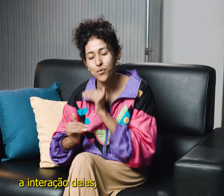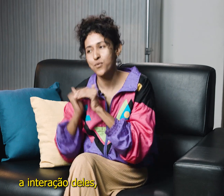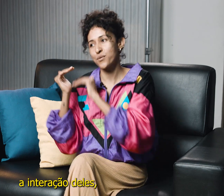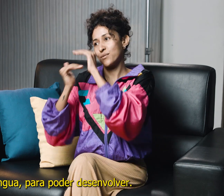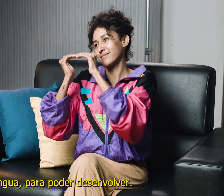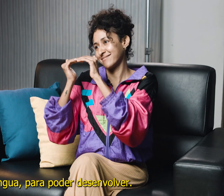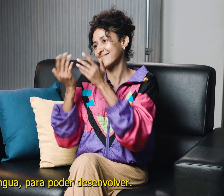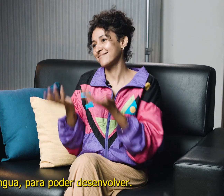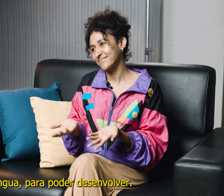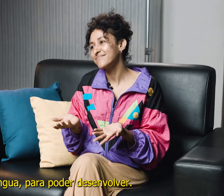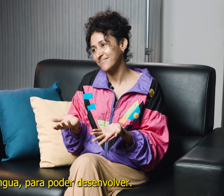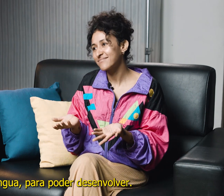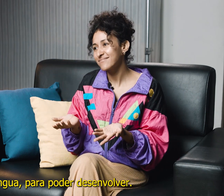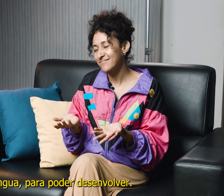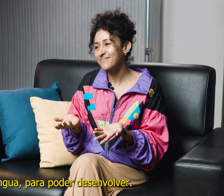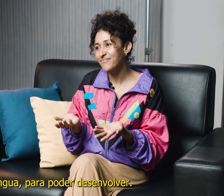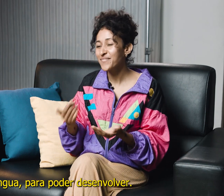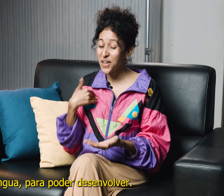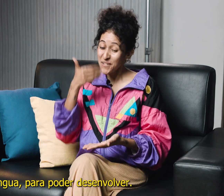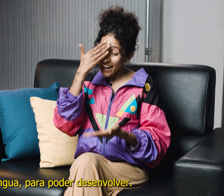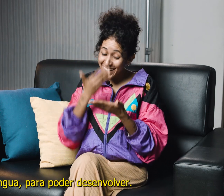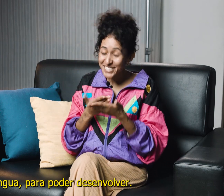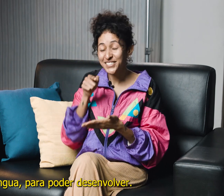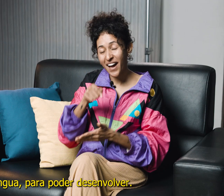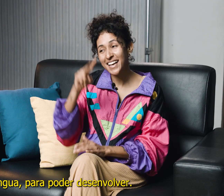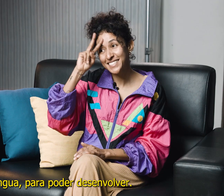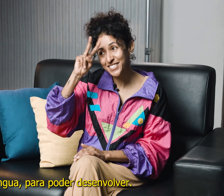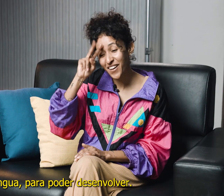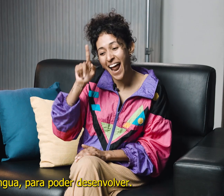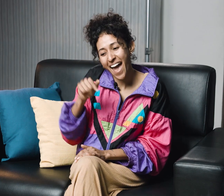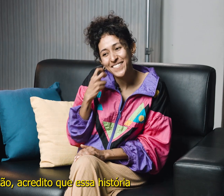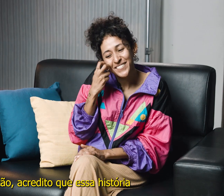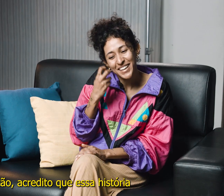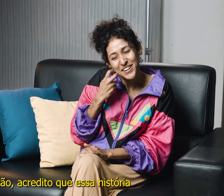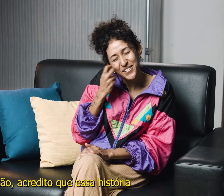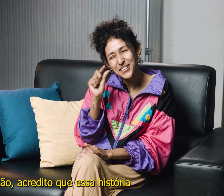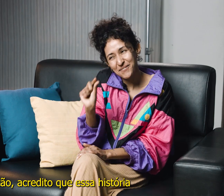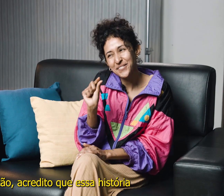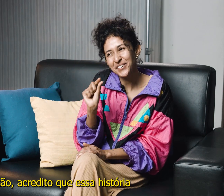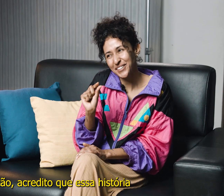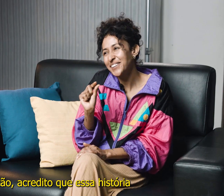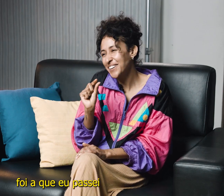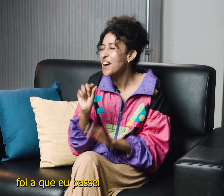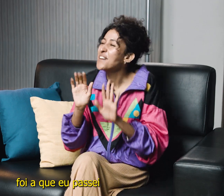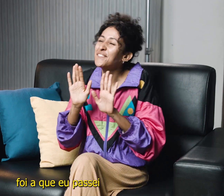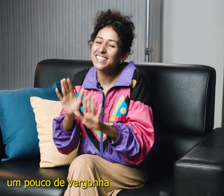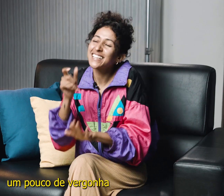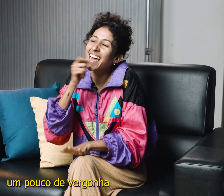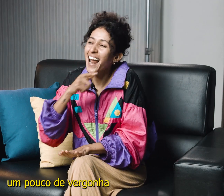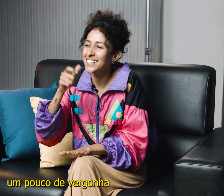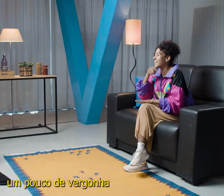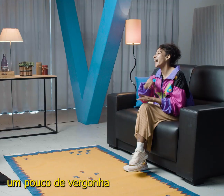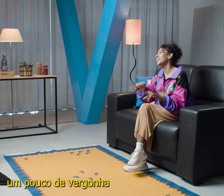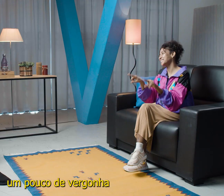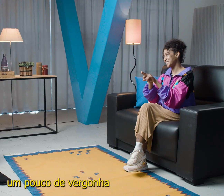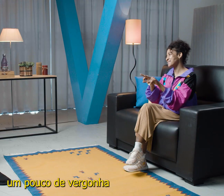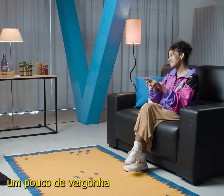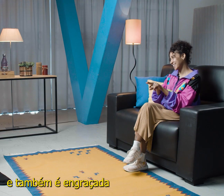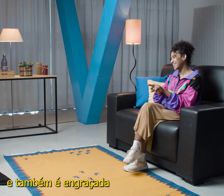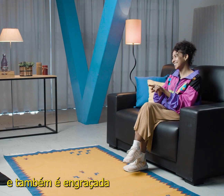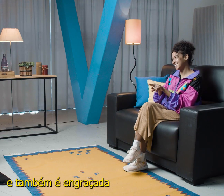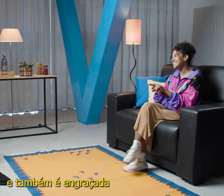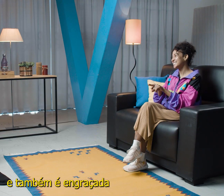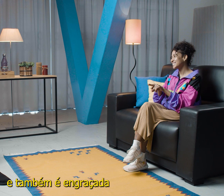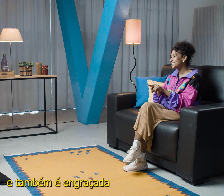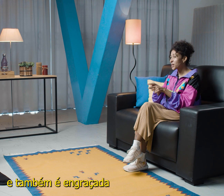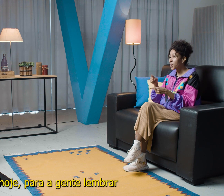interação deles, a língua, para poder desenvolver. Então, acredito que essa história foi que eu passei um pouco de vergonha